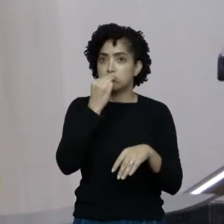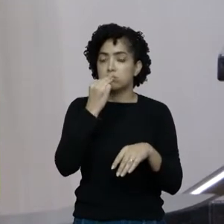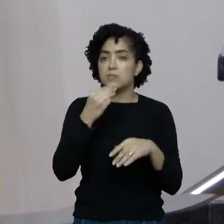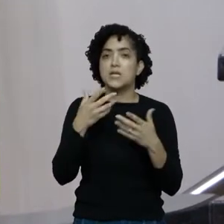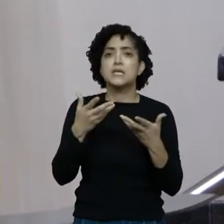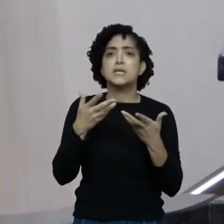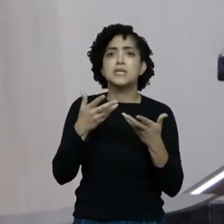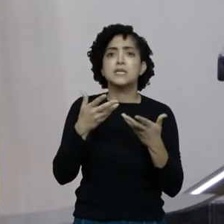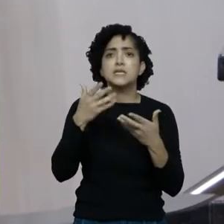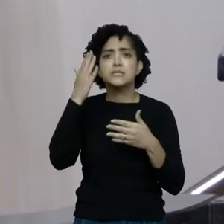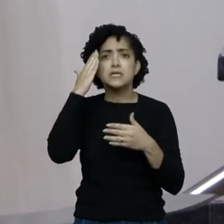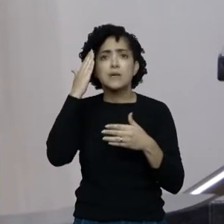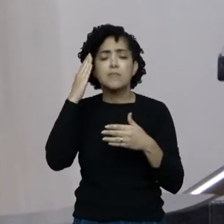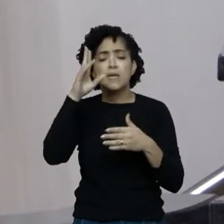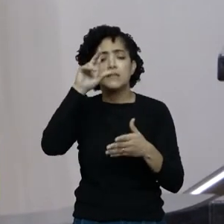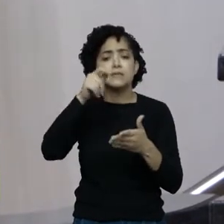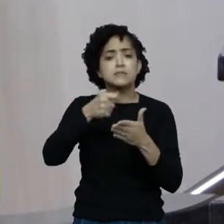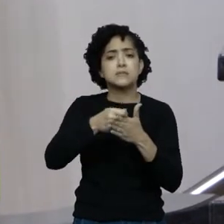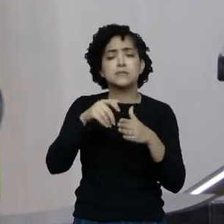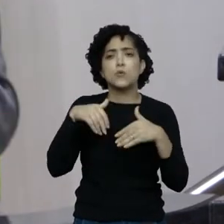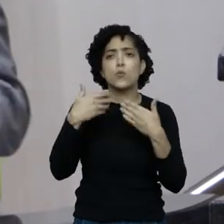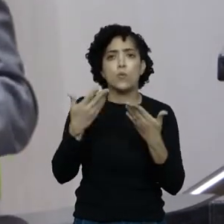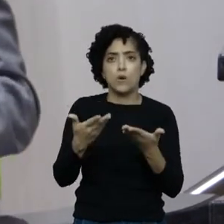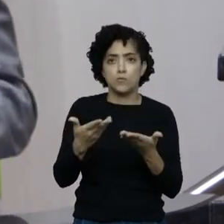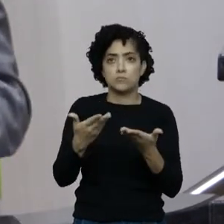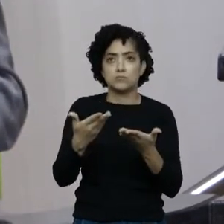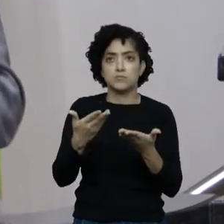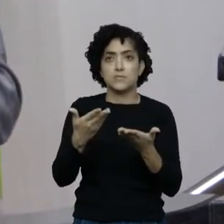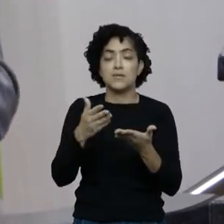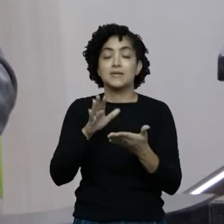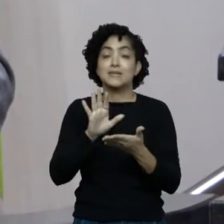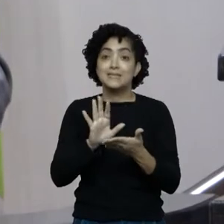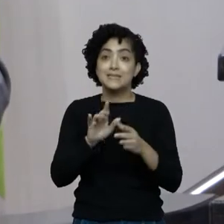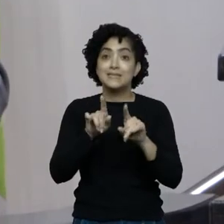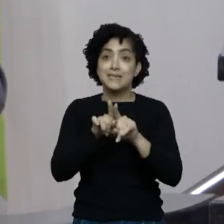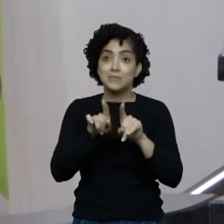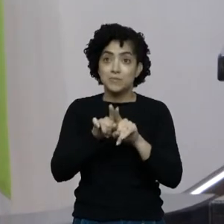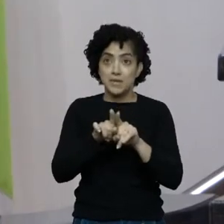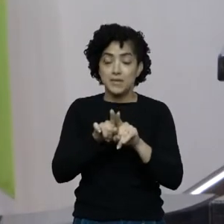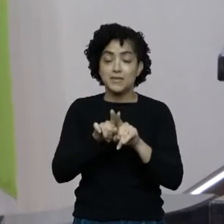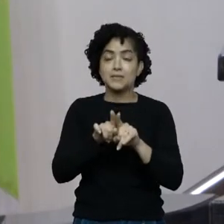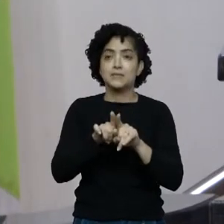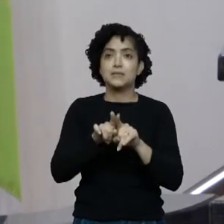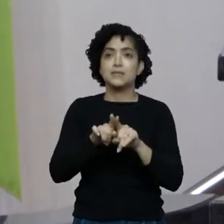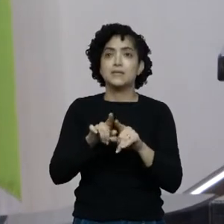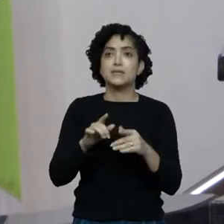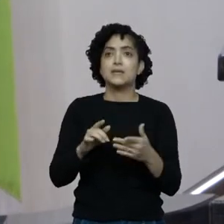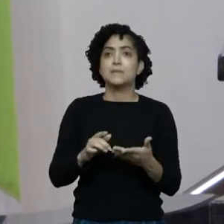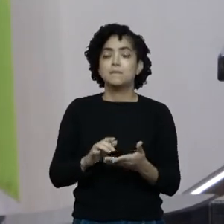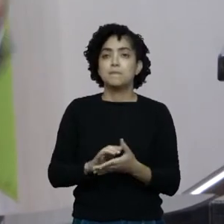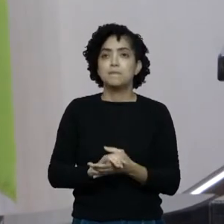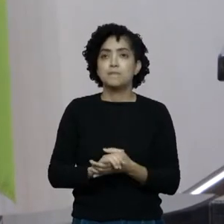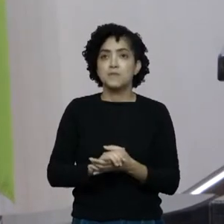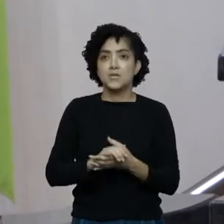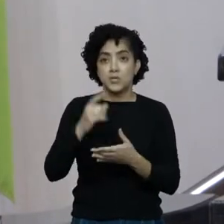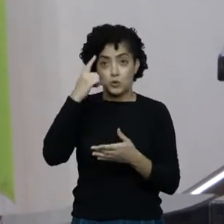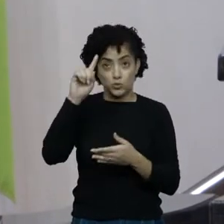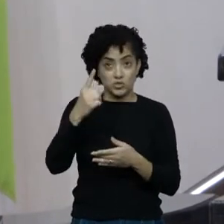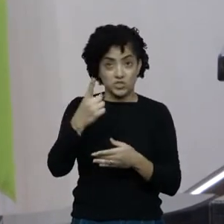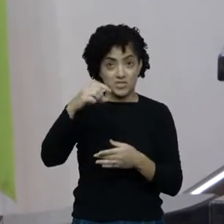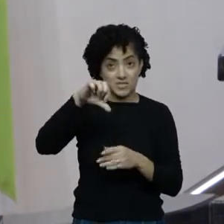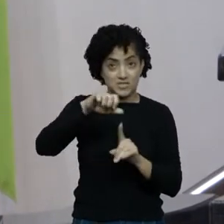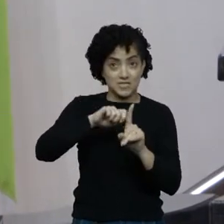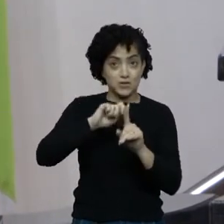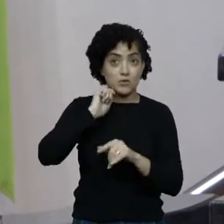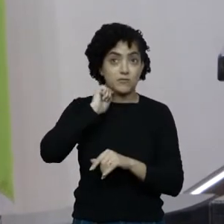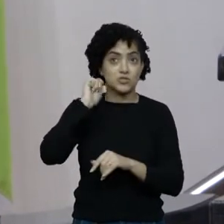o qual a decisão tomada É mas não bastasse isto só no dia dezenove